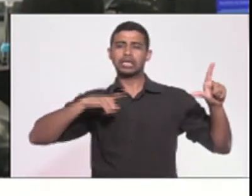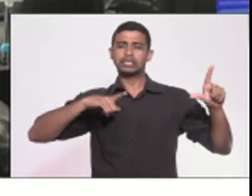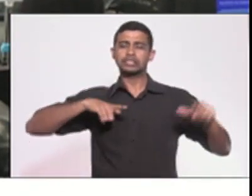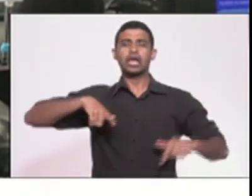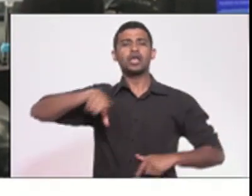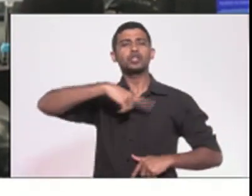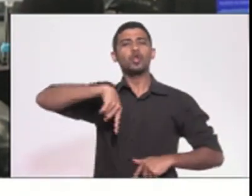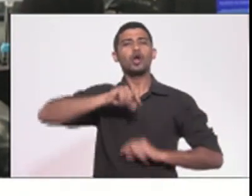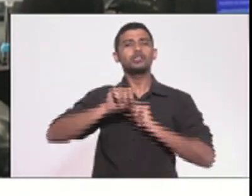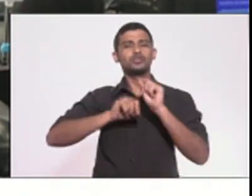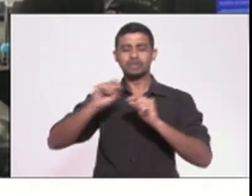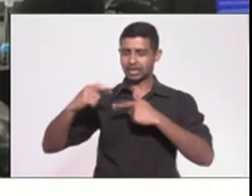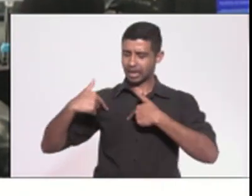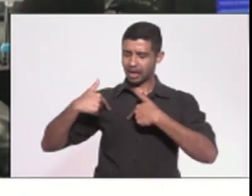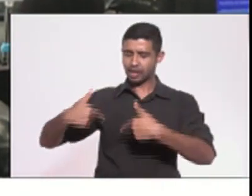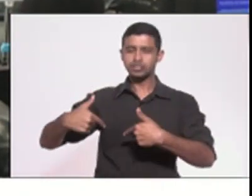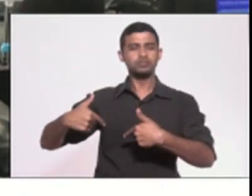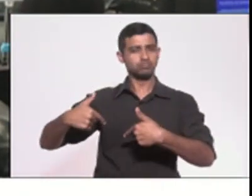de ações